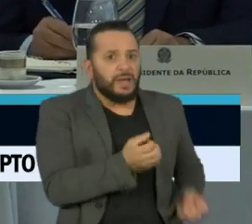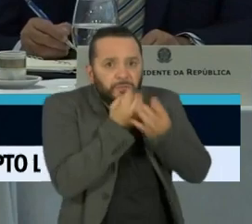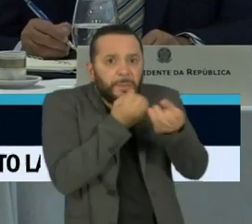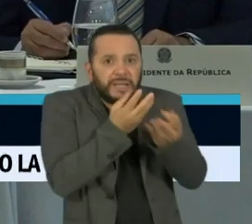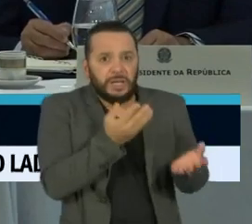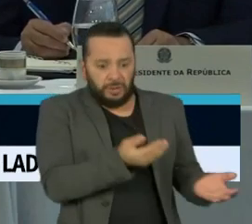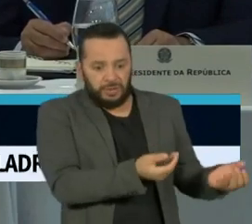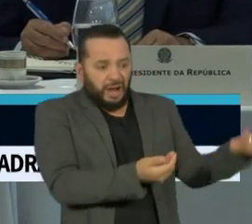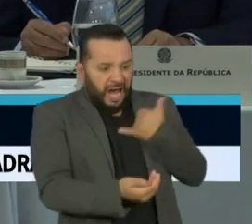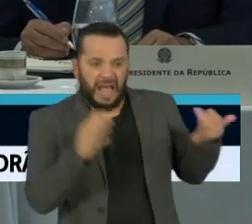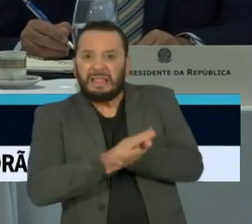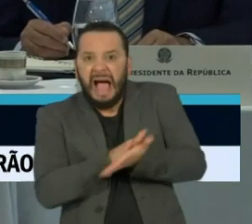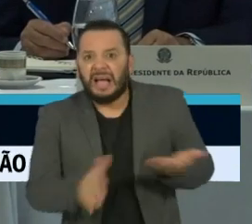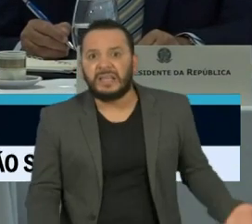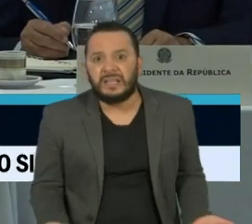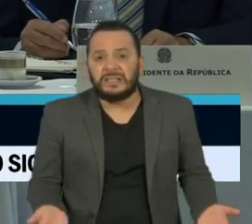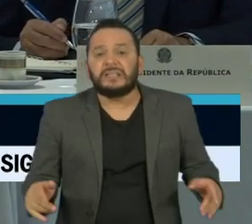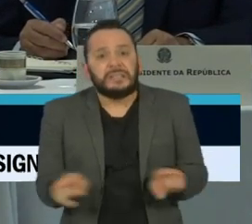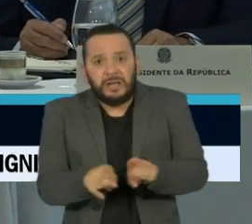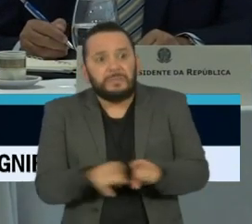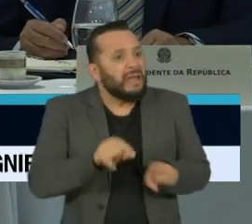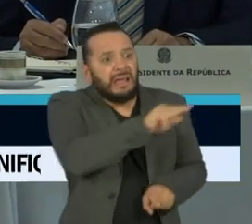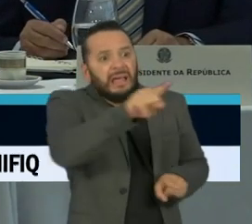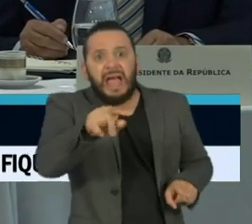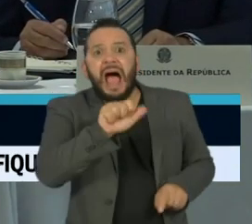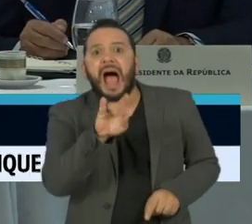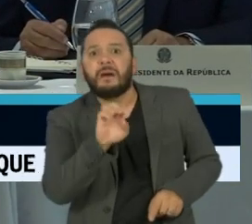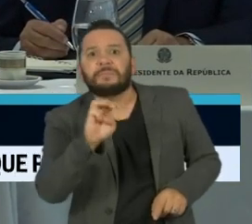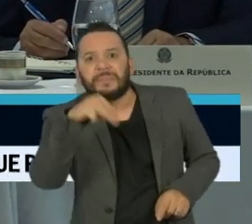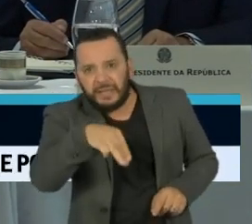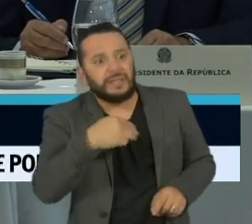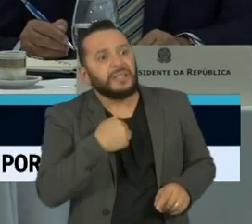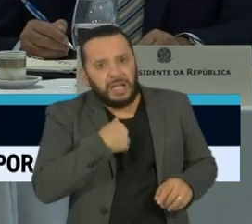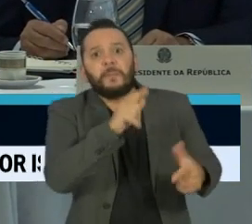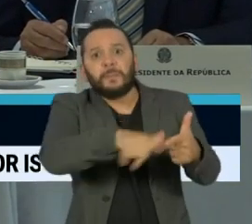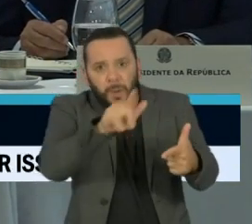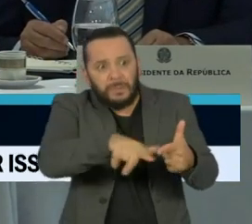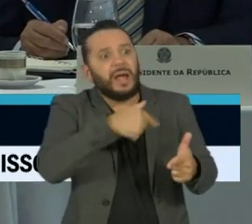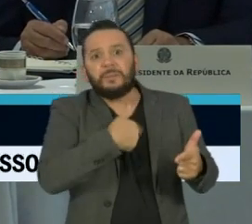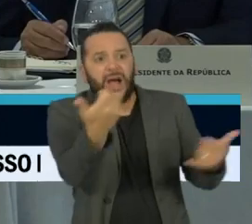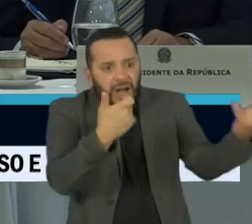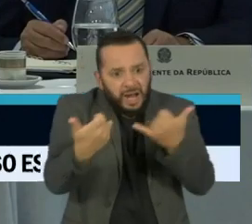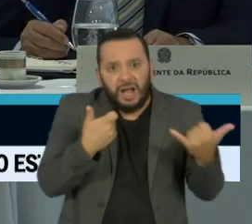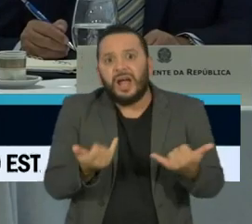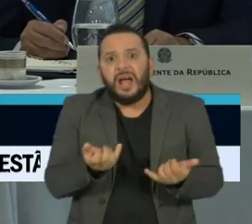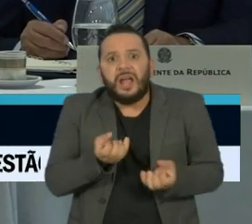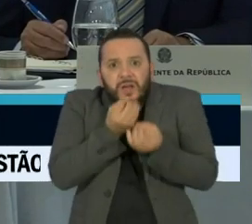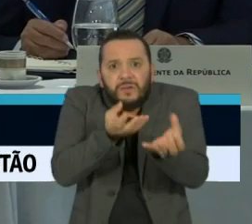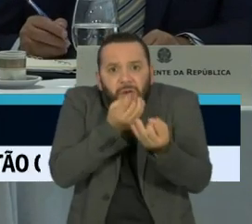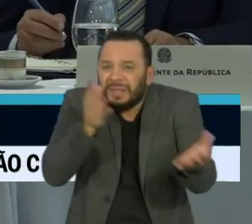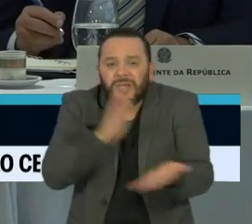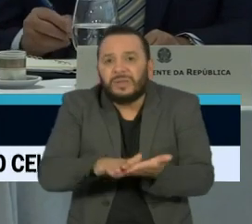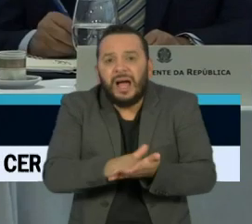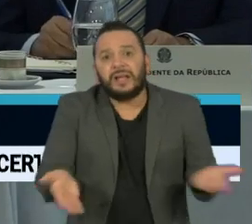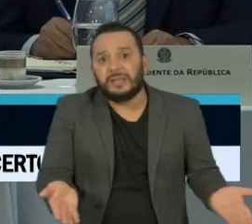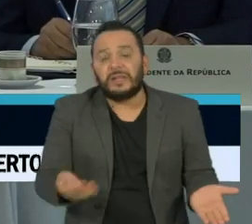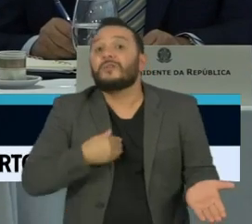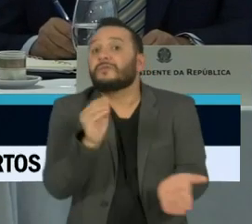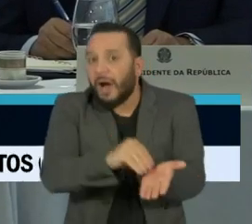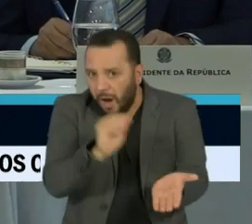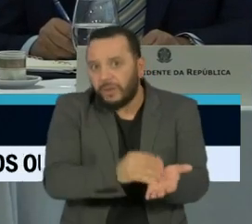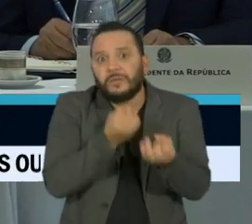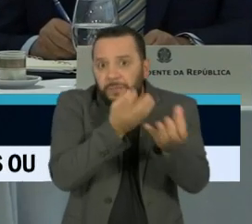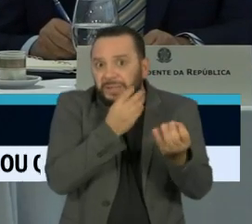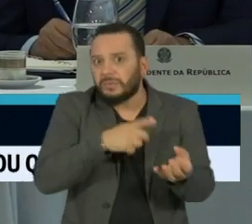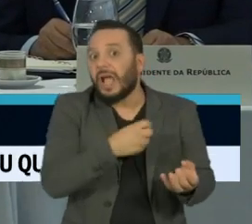as inteligências coisas mas que não tem informações tá bem seu problema tem algumas informações só não tenho mais porque tá